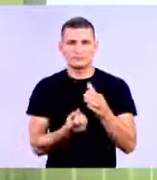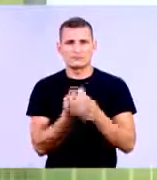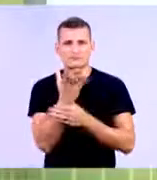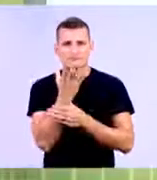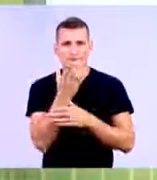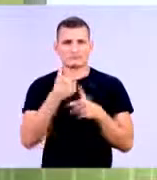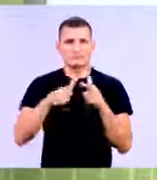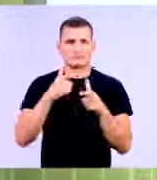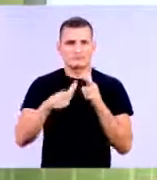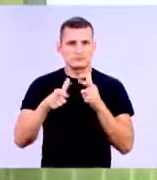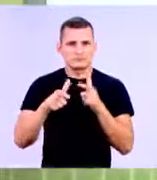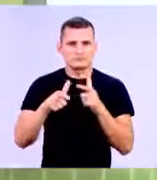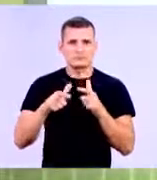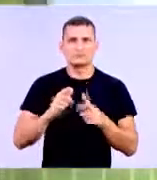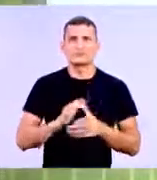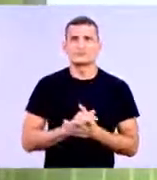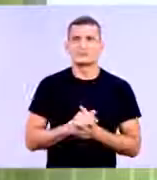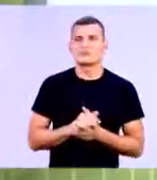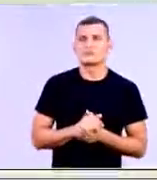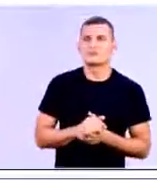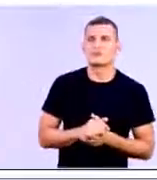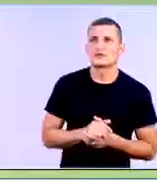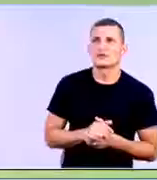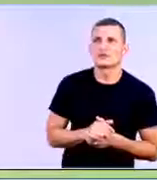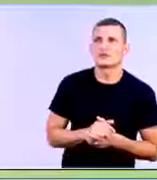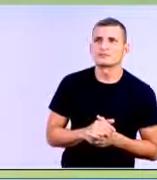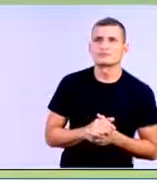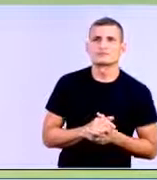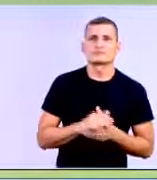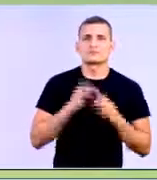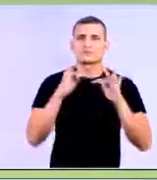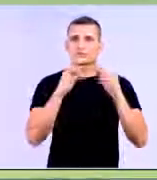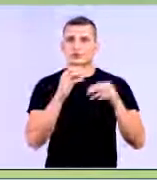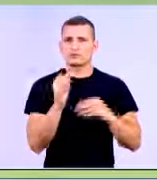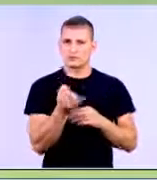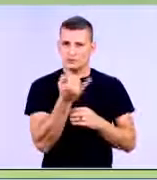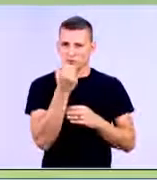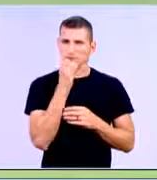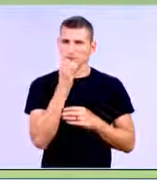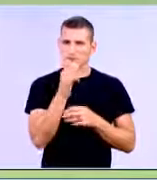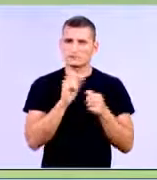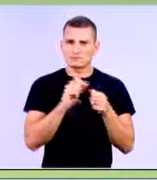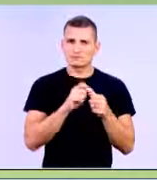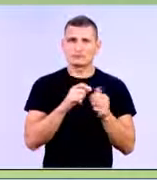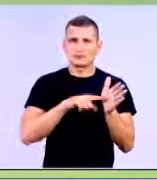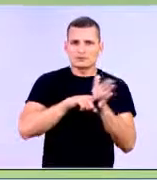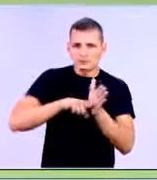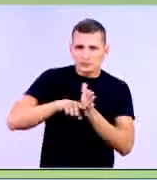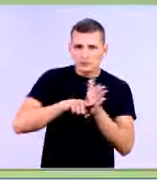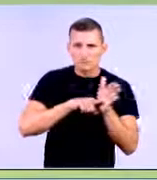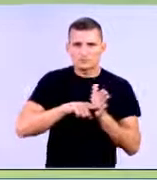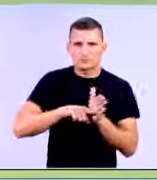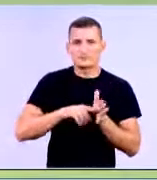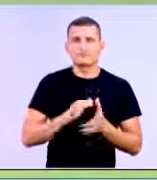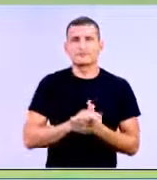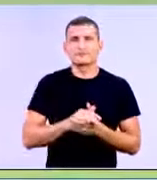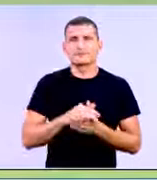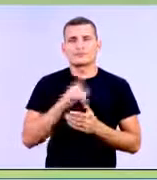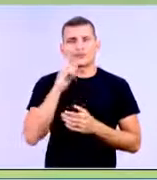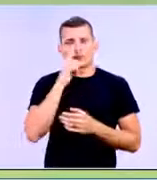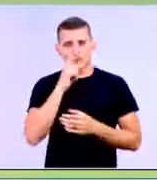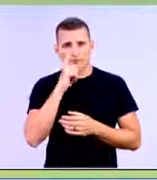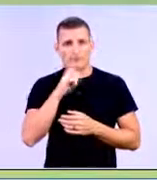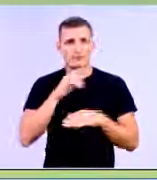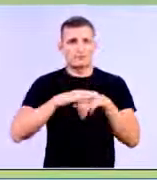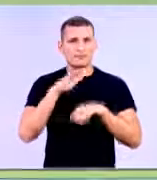dos problemas, tá? Então, tudo é aproveitado quando a gente vai fazer uma auditoria, não é? Com relação às falhas